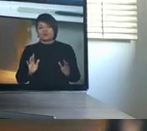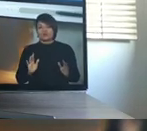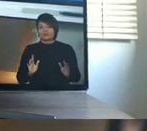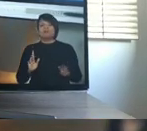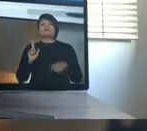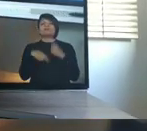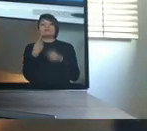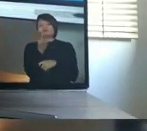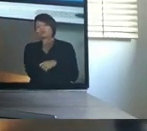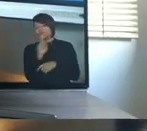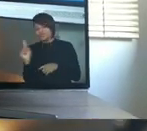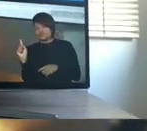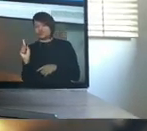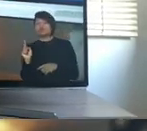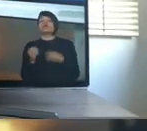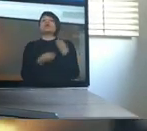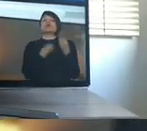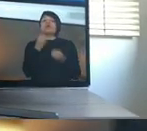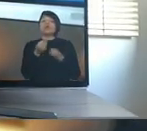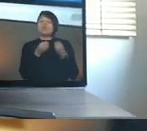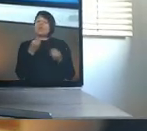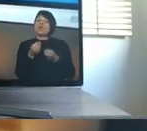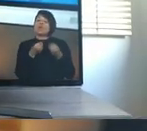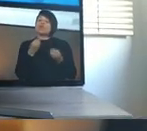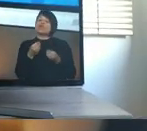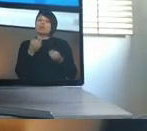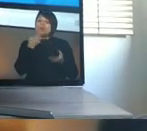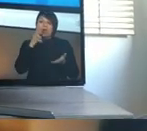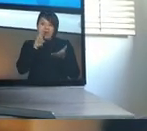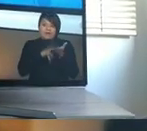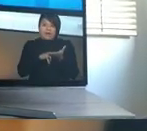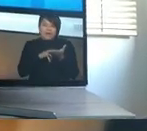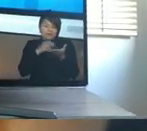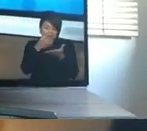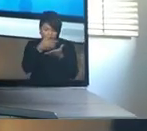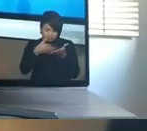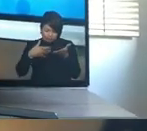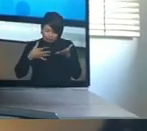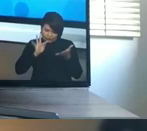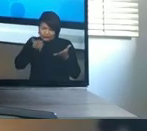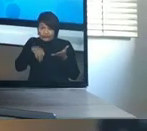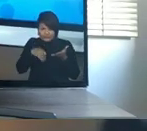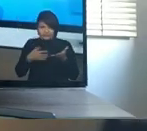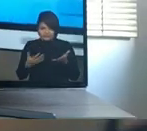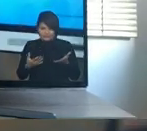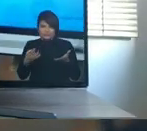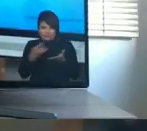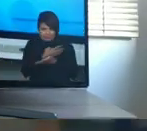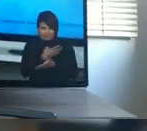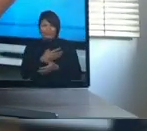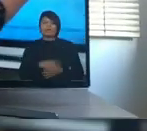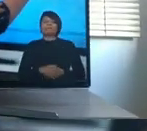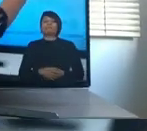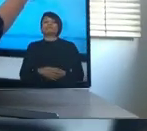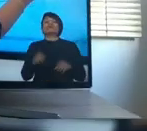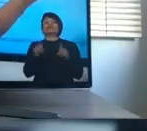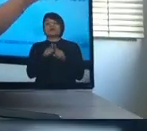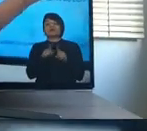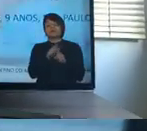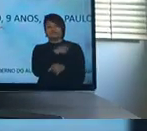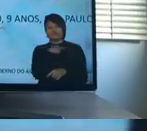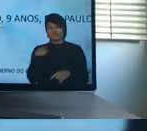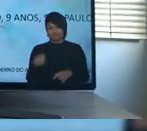a última, como a carta termina. E ele fala da China,